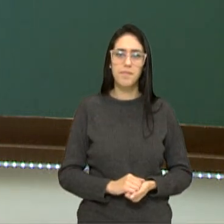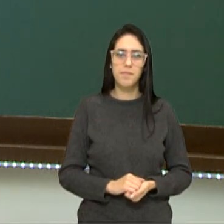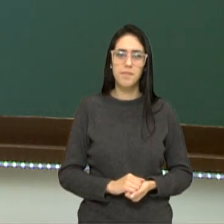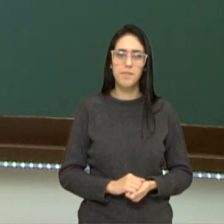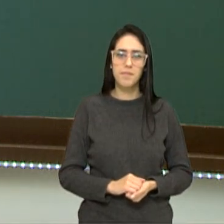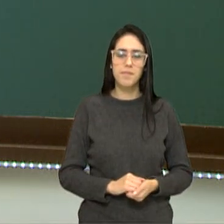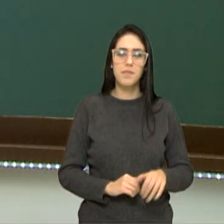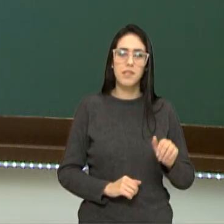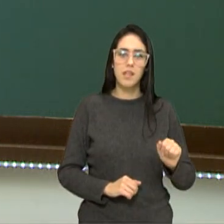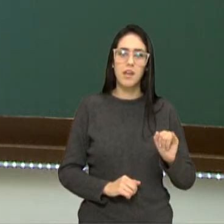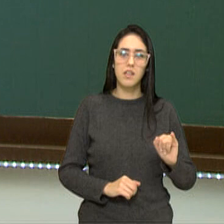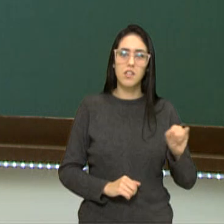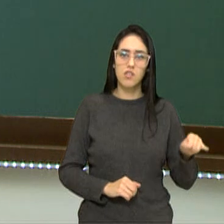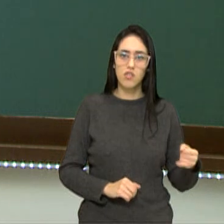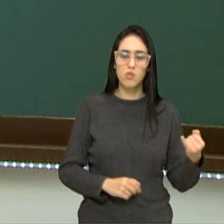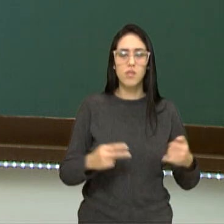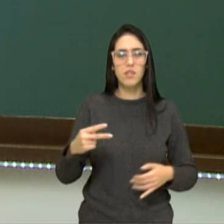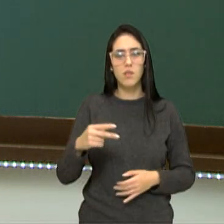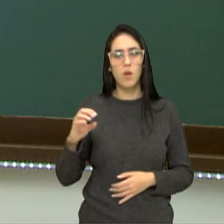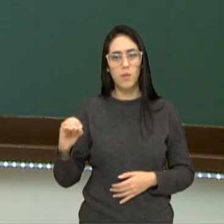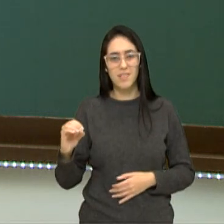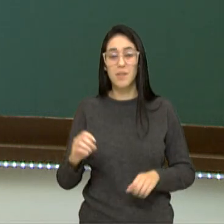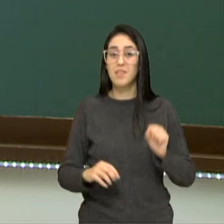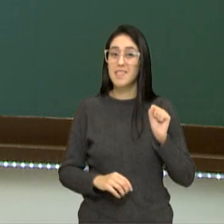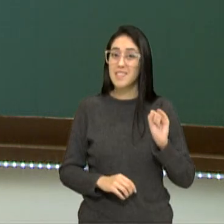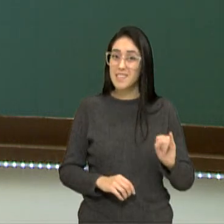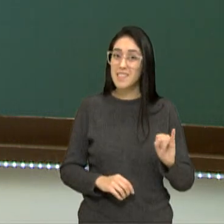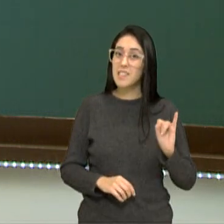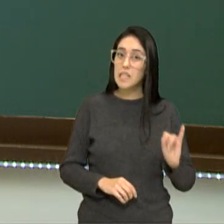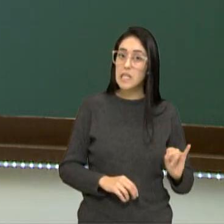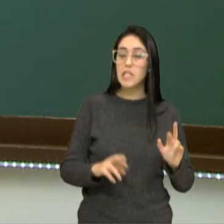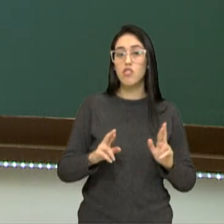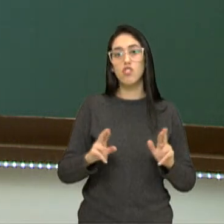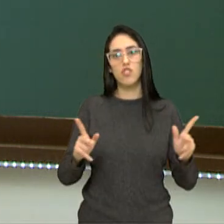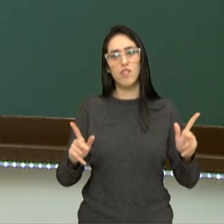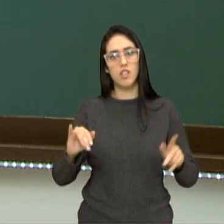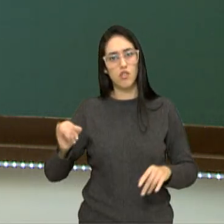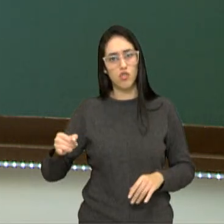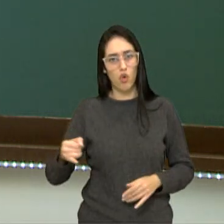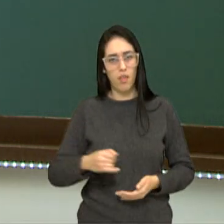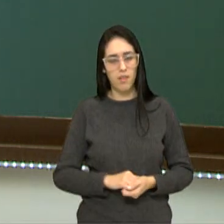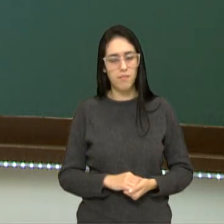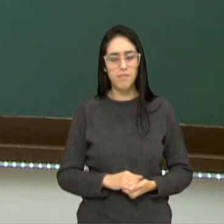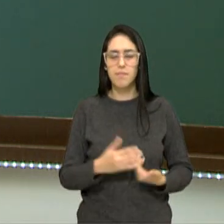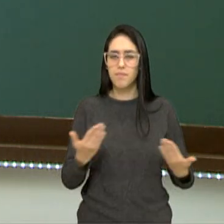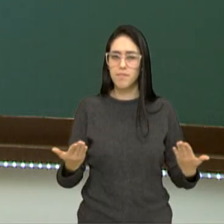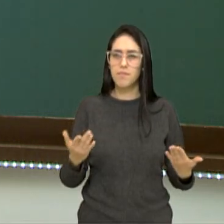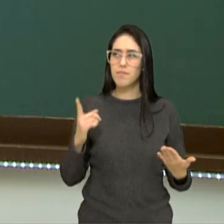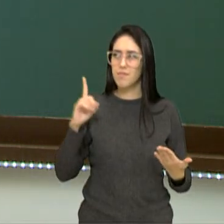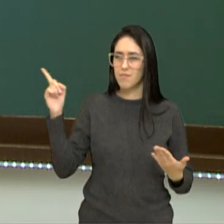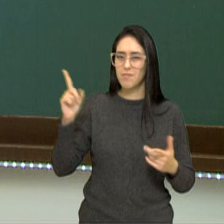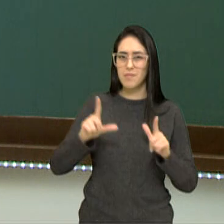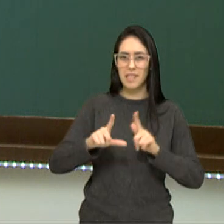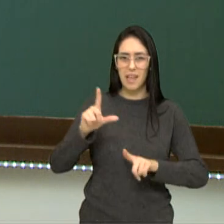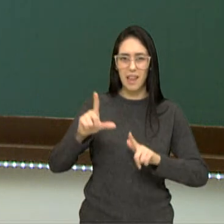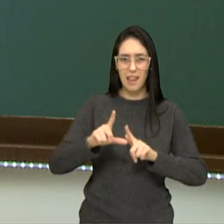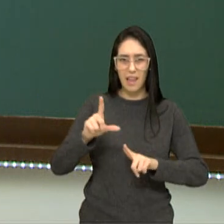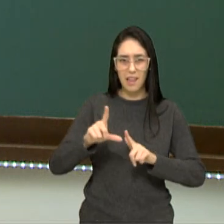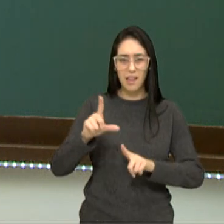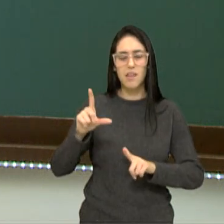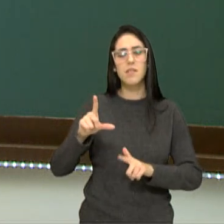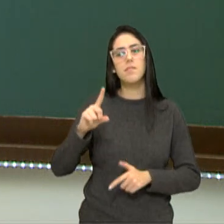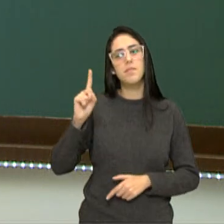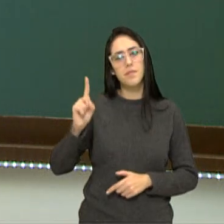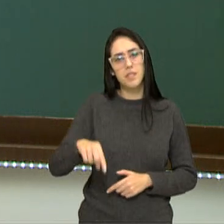J igual a 0, se I for diferente de J. Lembrando que essas letrinhas são aqui que acompanham